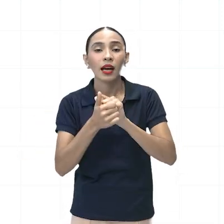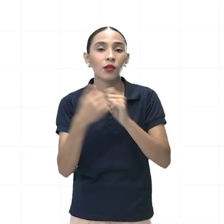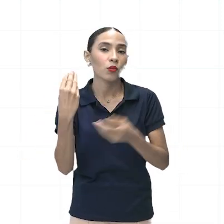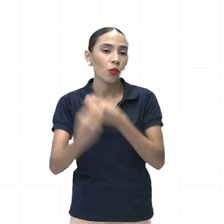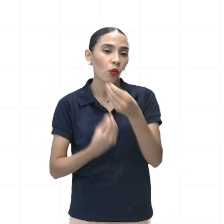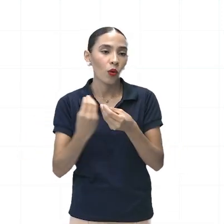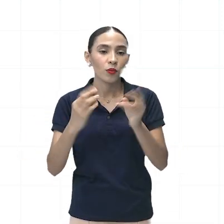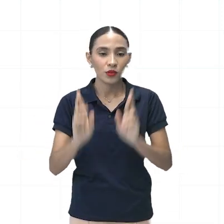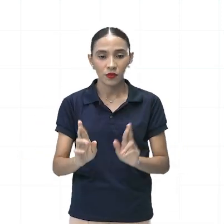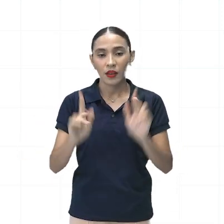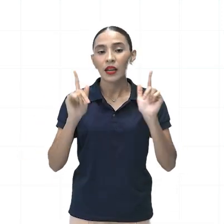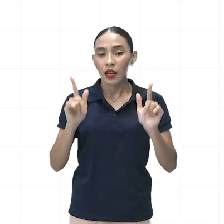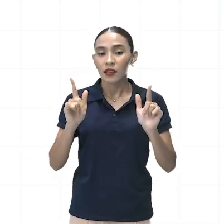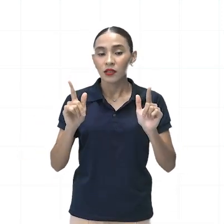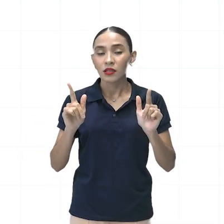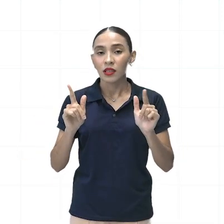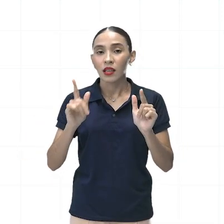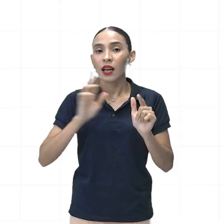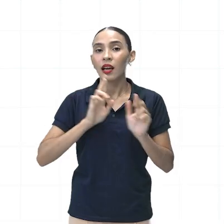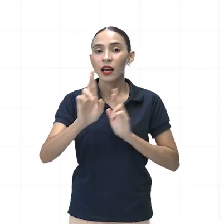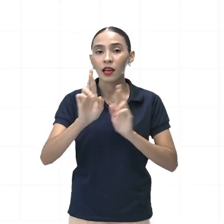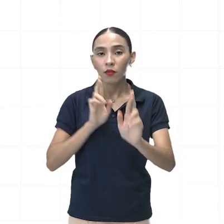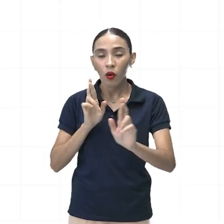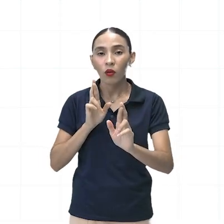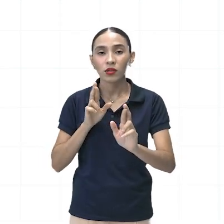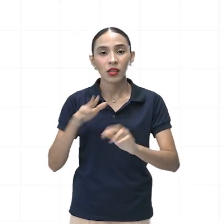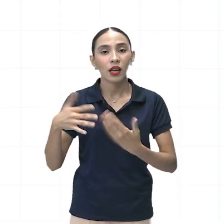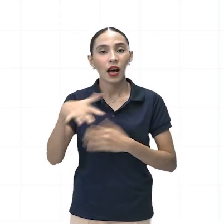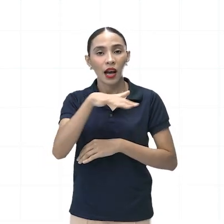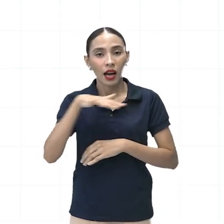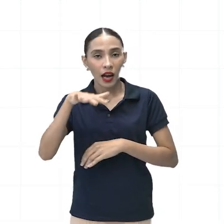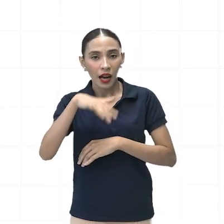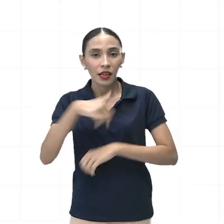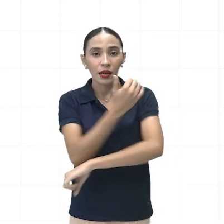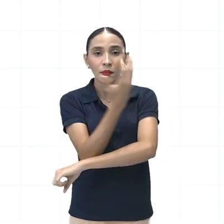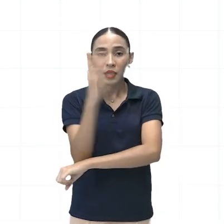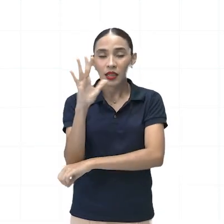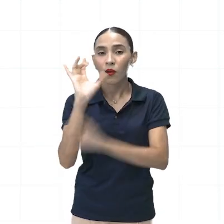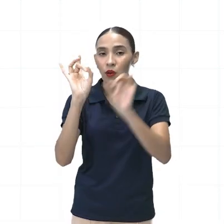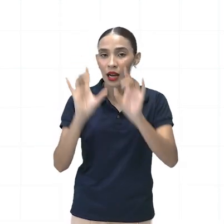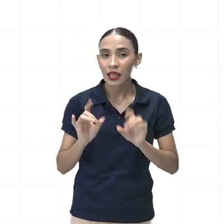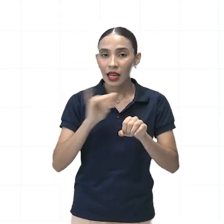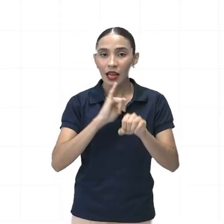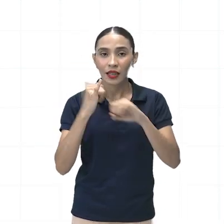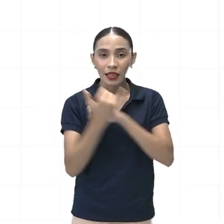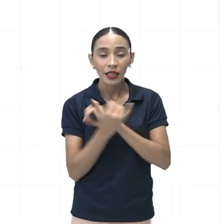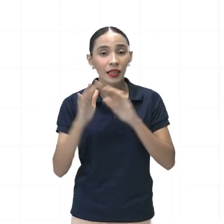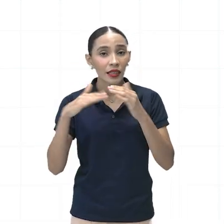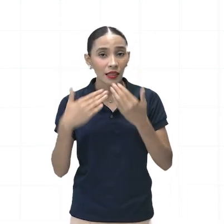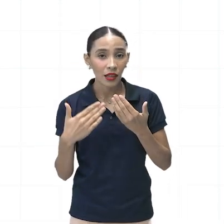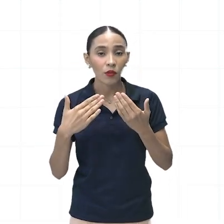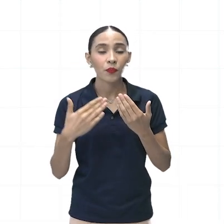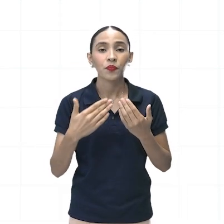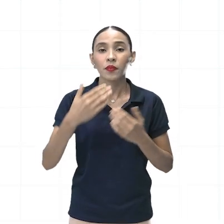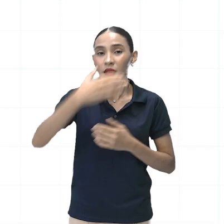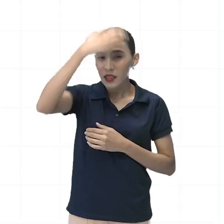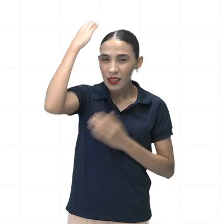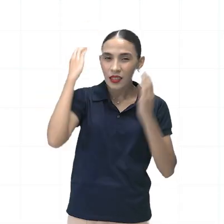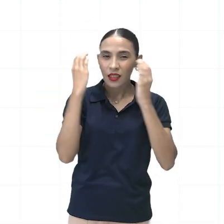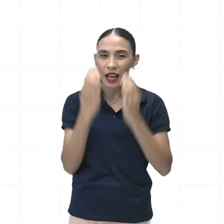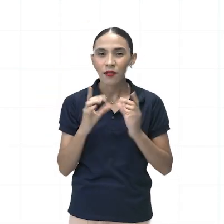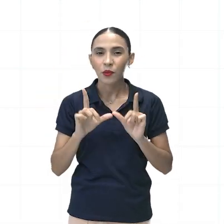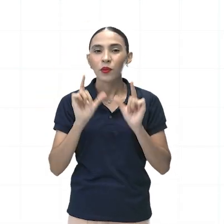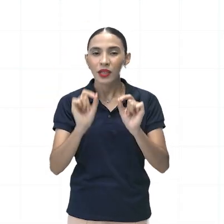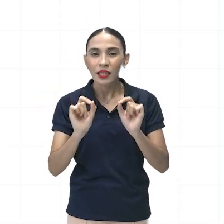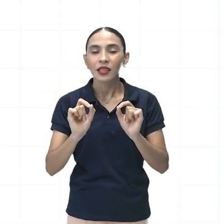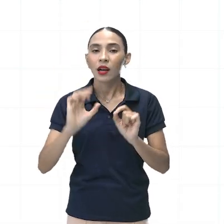maneira diferente em resposta às condições ambientais específicas de cada ilha. Então, para Darwin, o que tinha acontecido